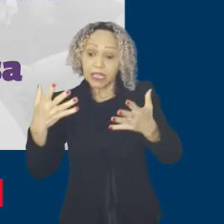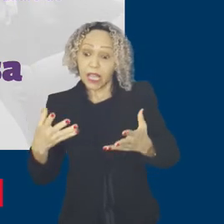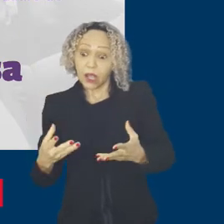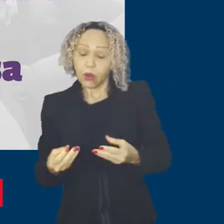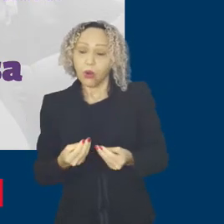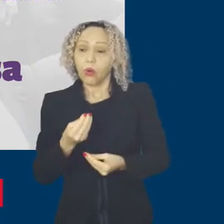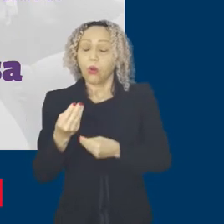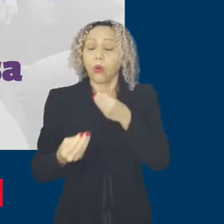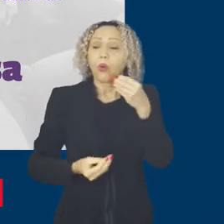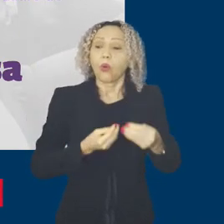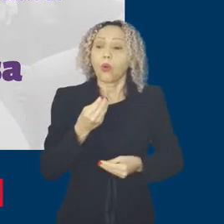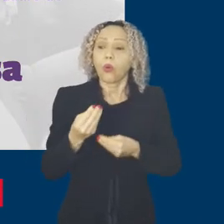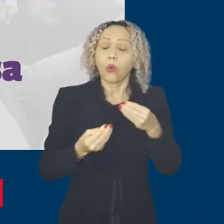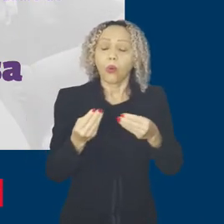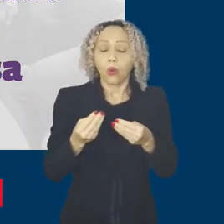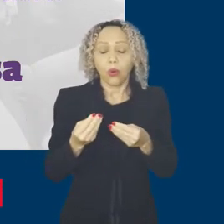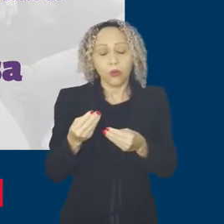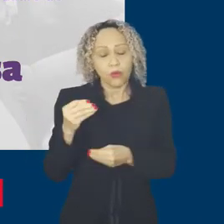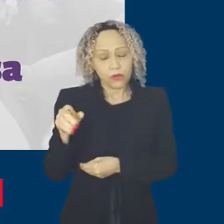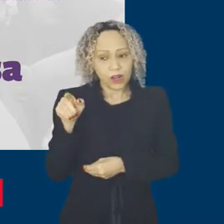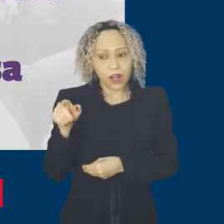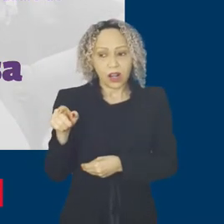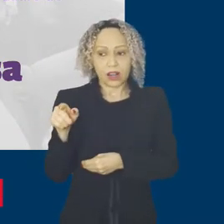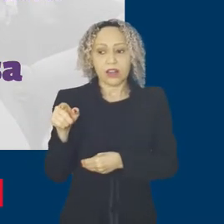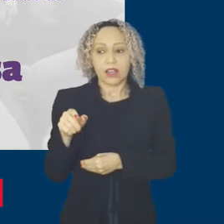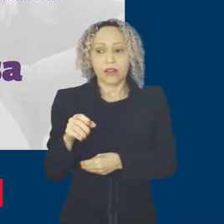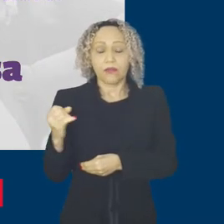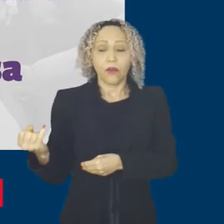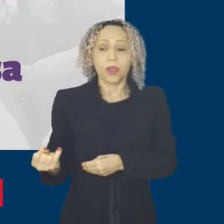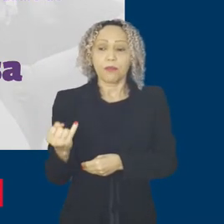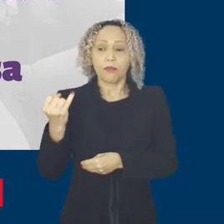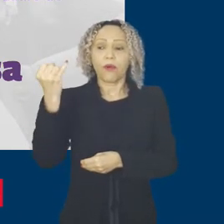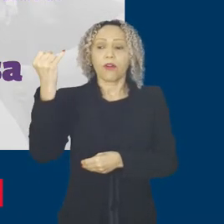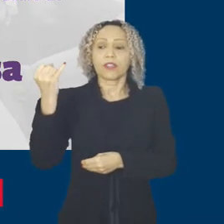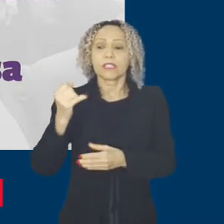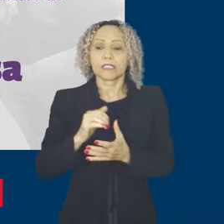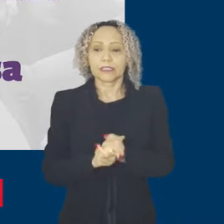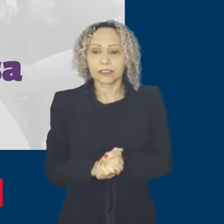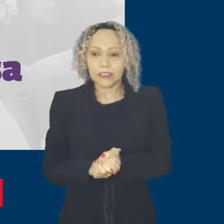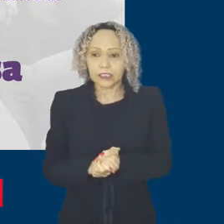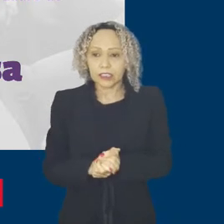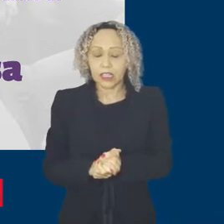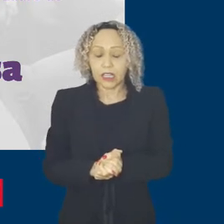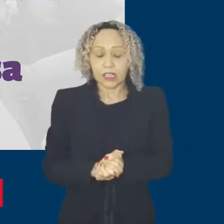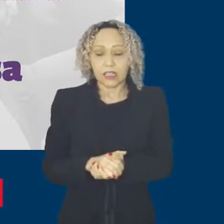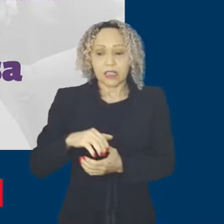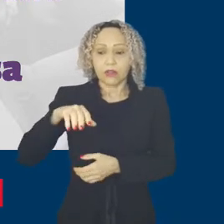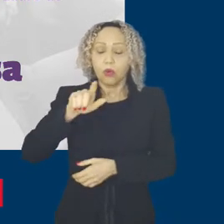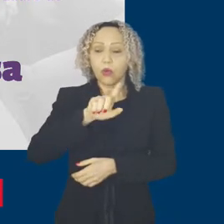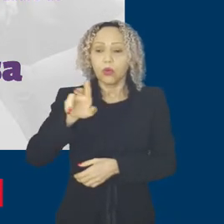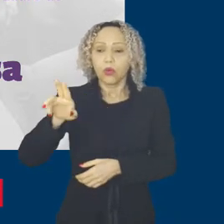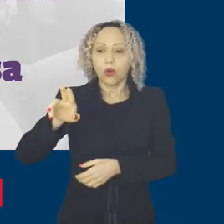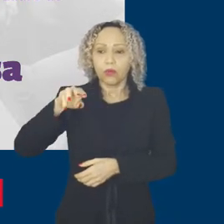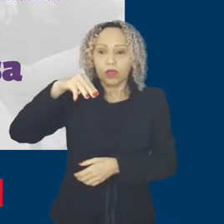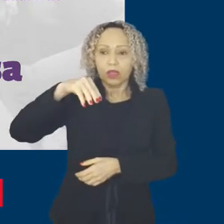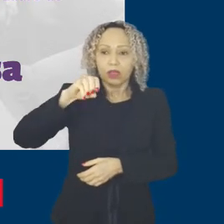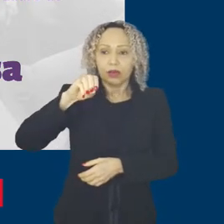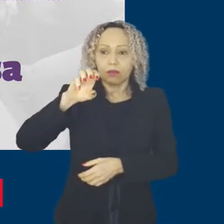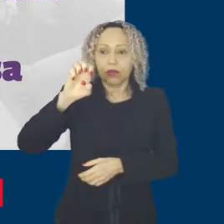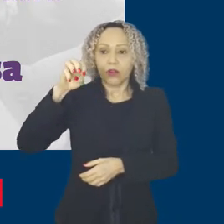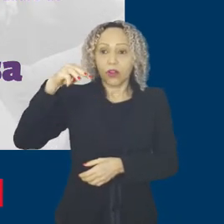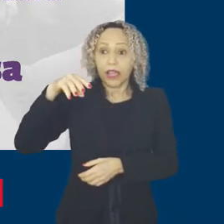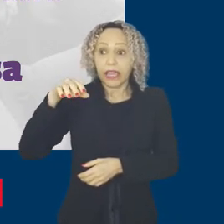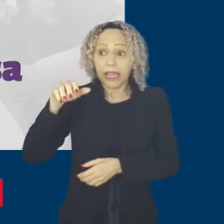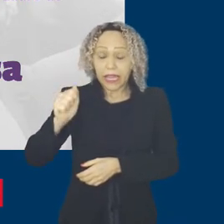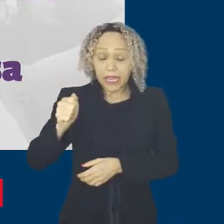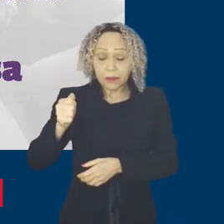baiano de Lauro de Freitas. Então tá imperdível essa aula com a prefeita Moema Gramacho. É hoje às 16h aqui